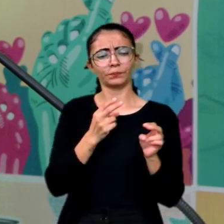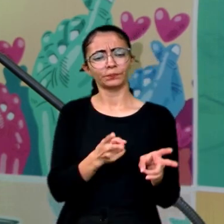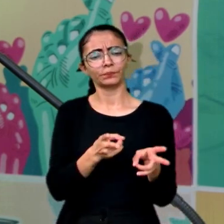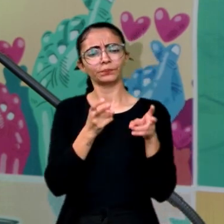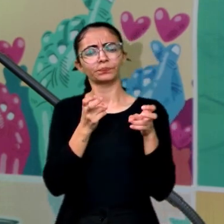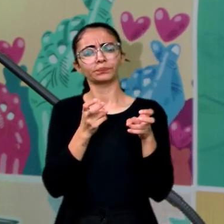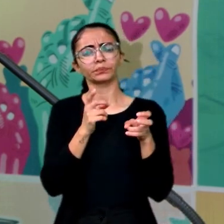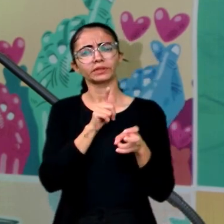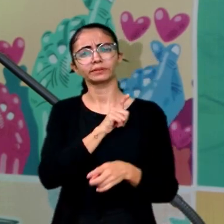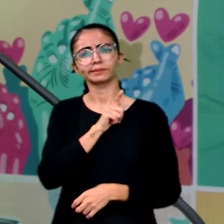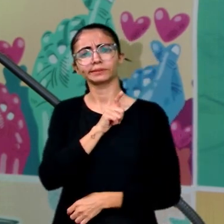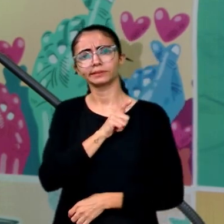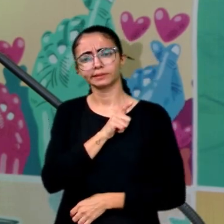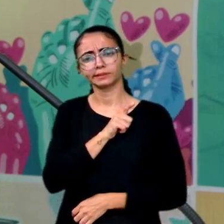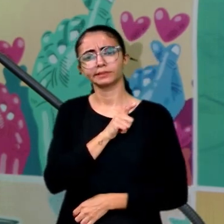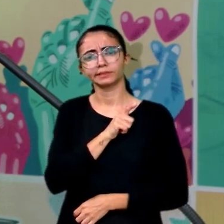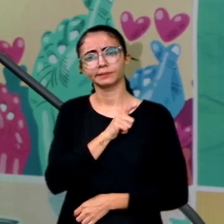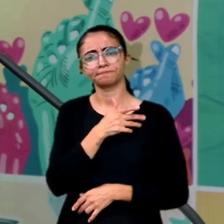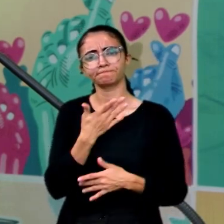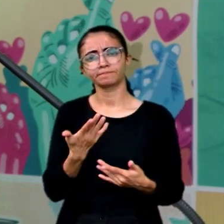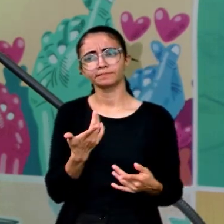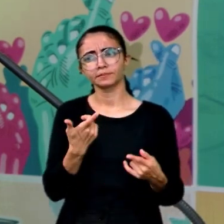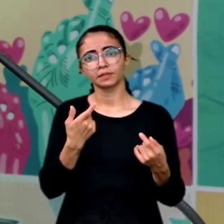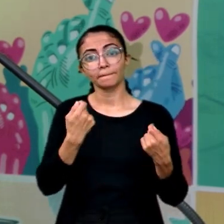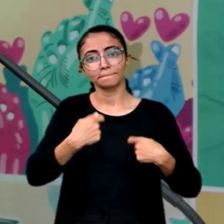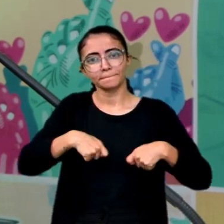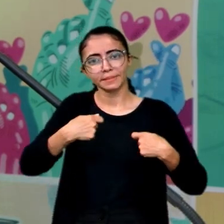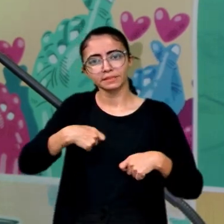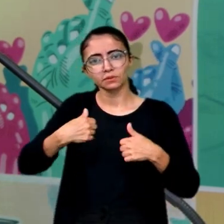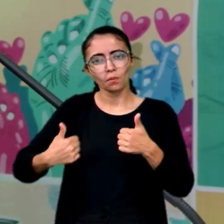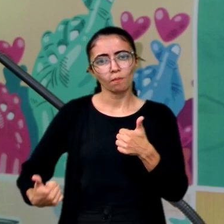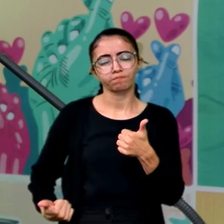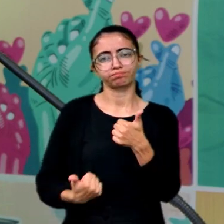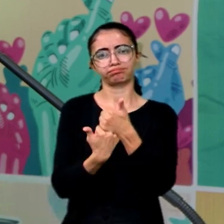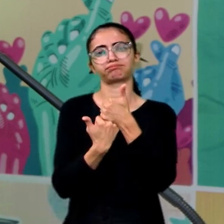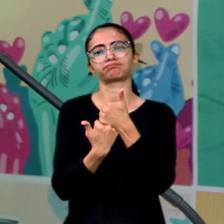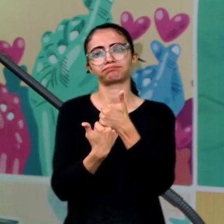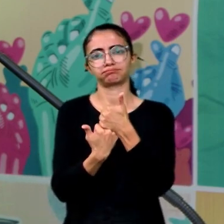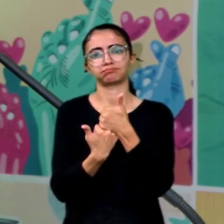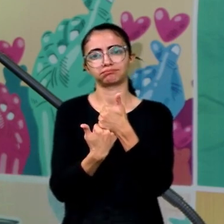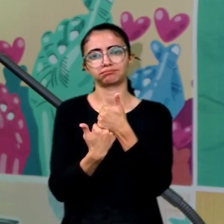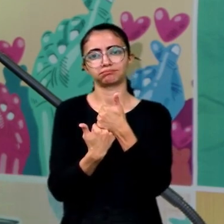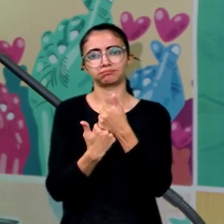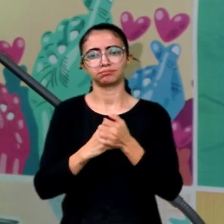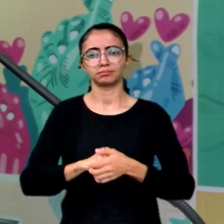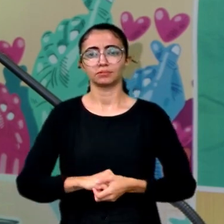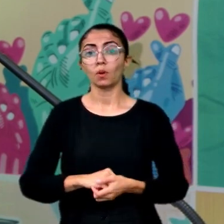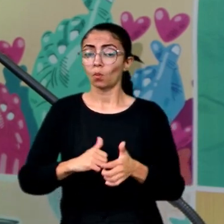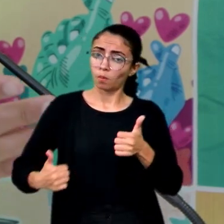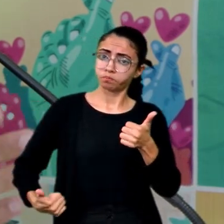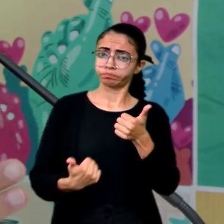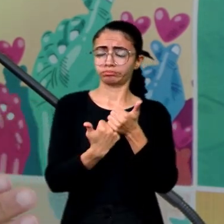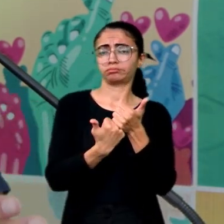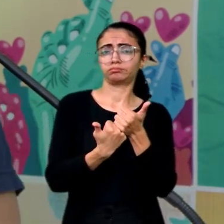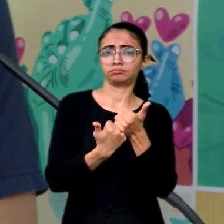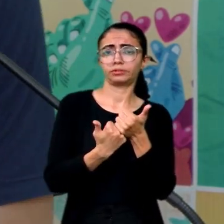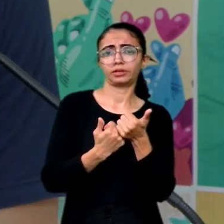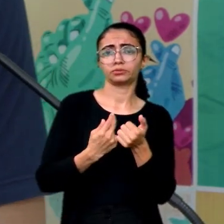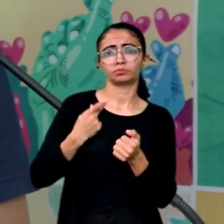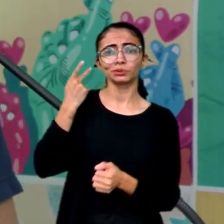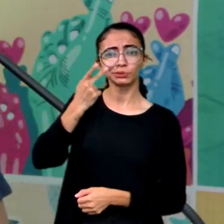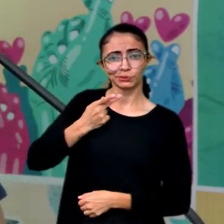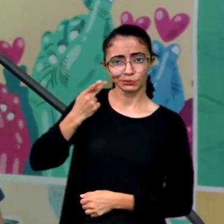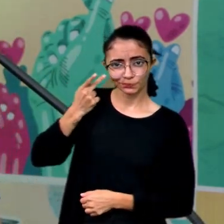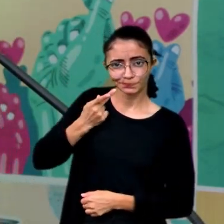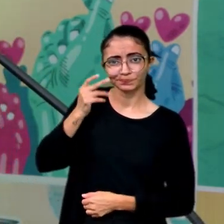uma necessidade de um apoio, de apoio político. Eu acho que você até comentou, né,